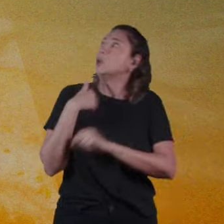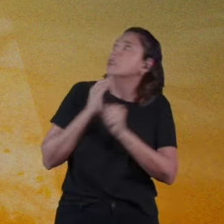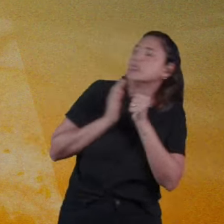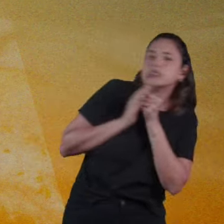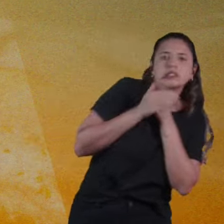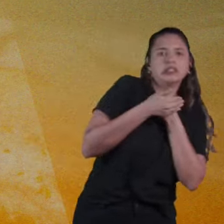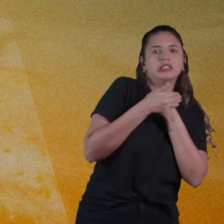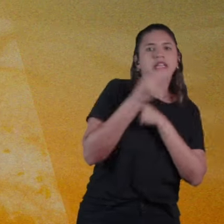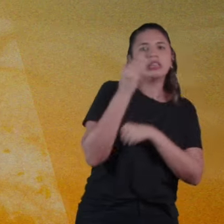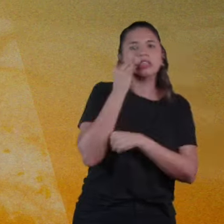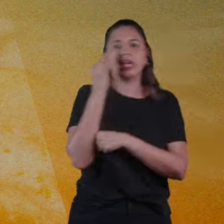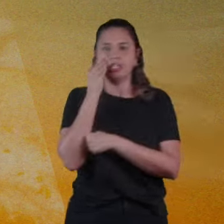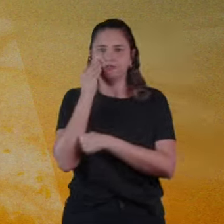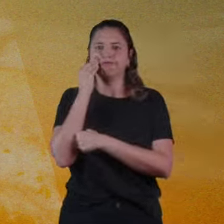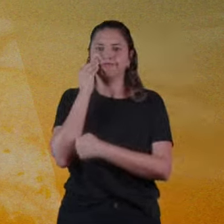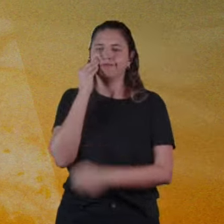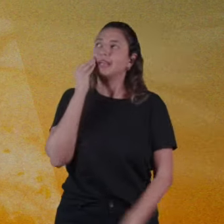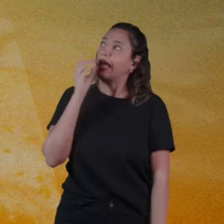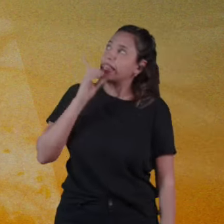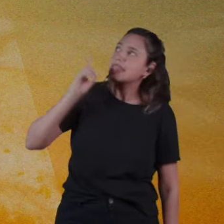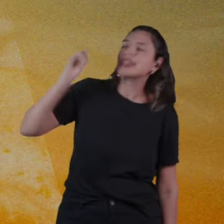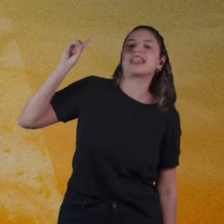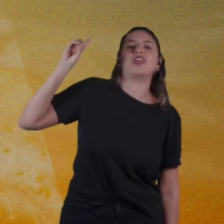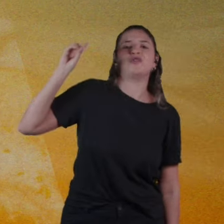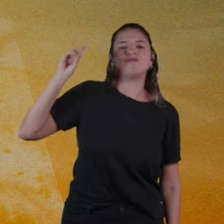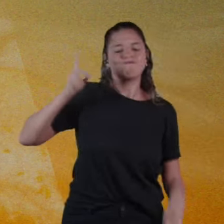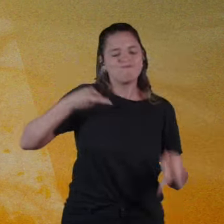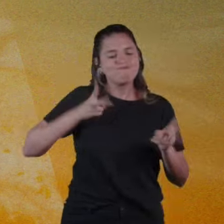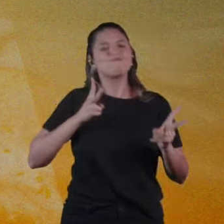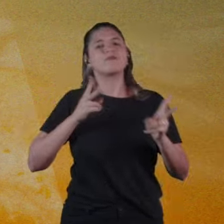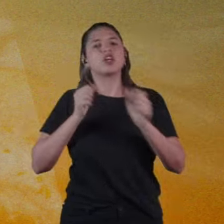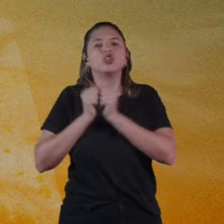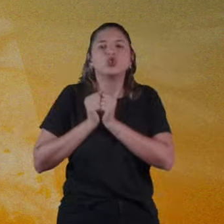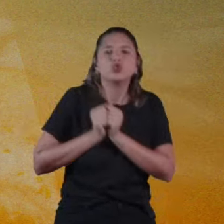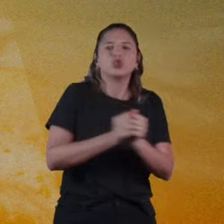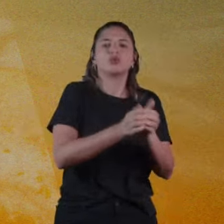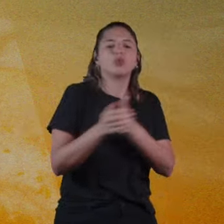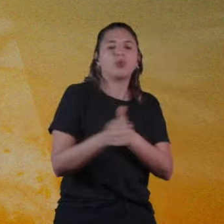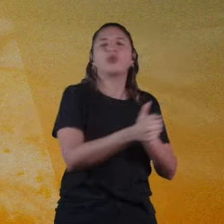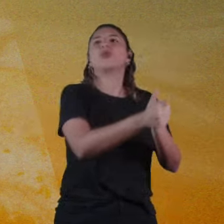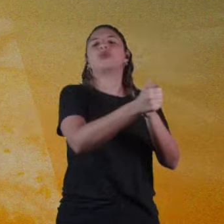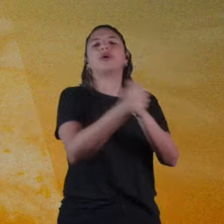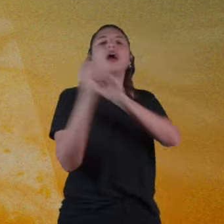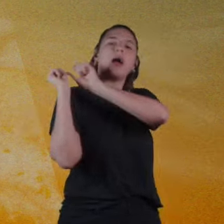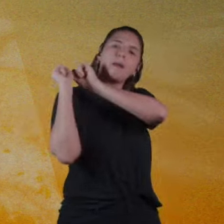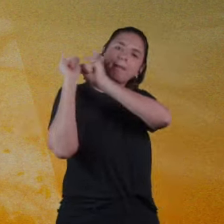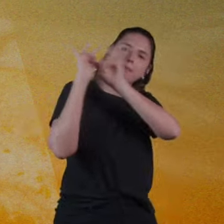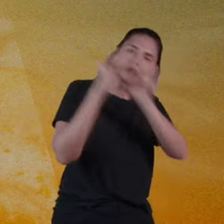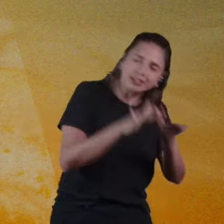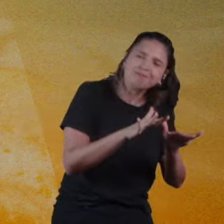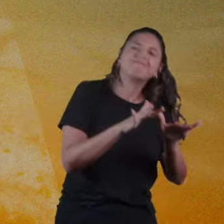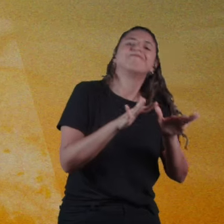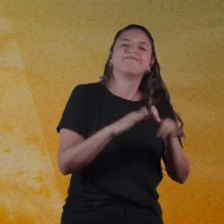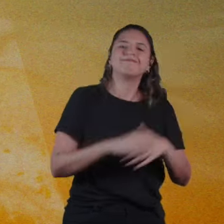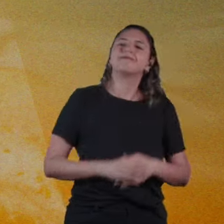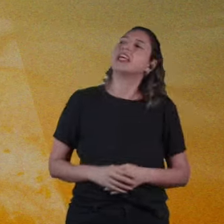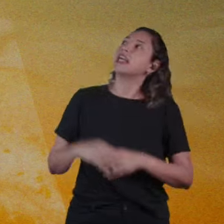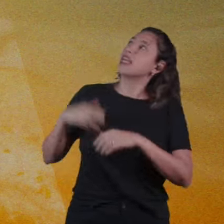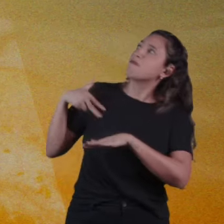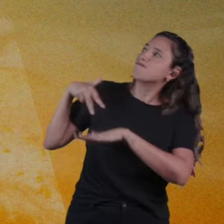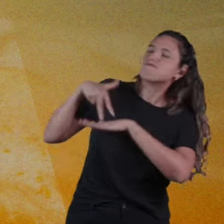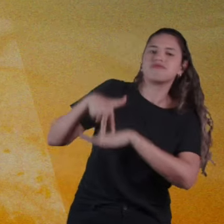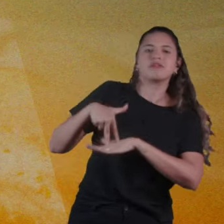nos confins dos mares, ainda lá me haverá de guiar a tua mão e a tua destra me